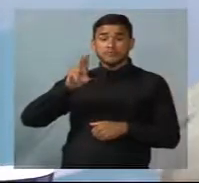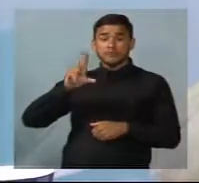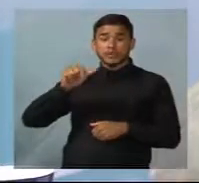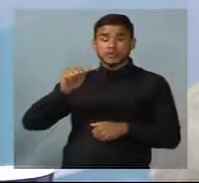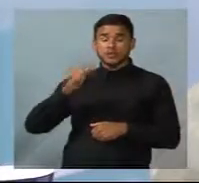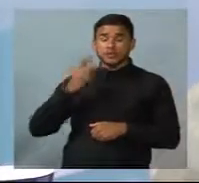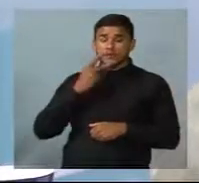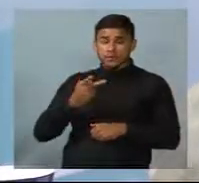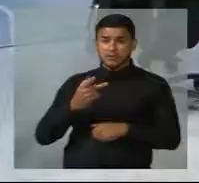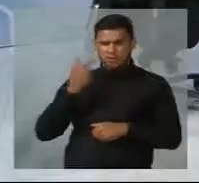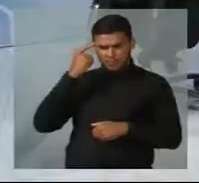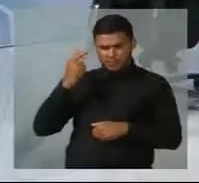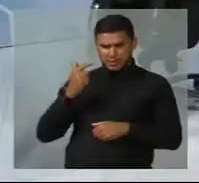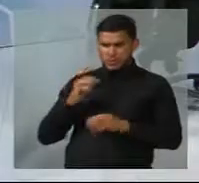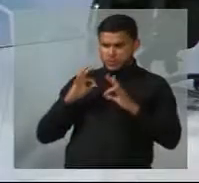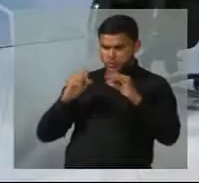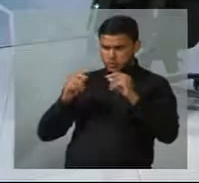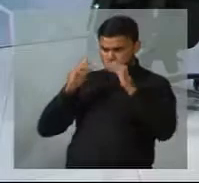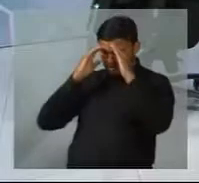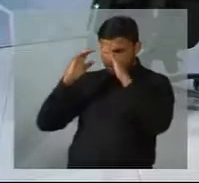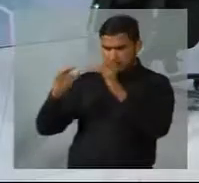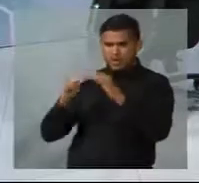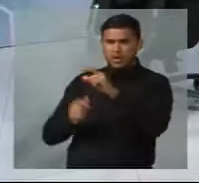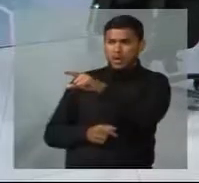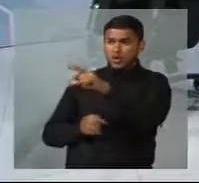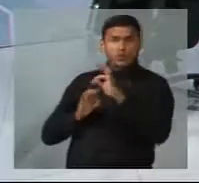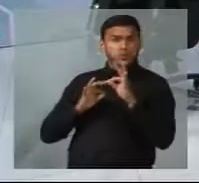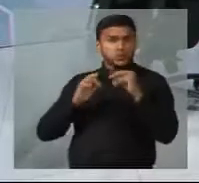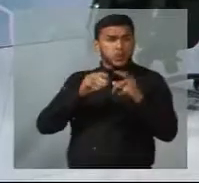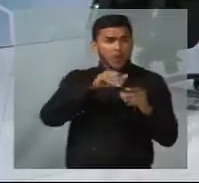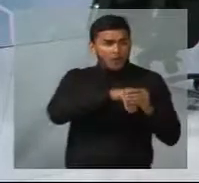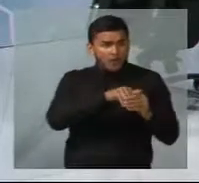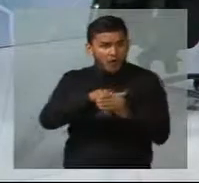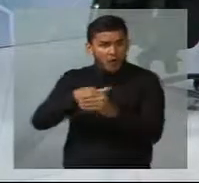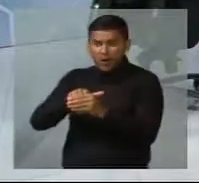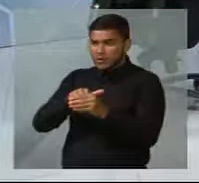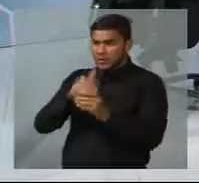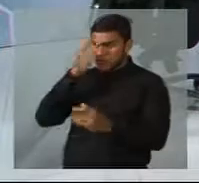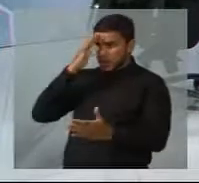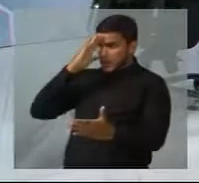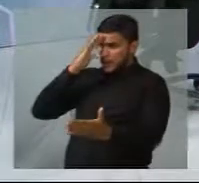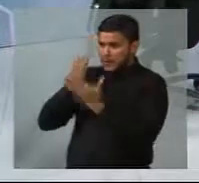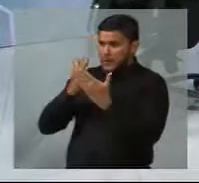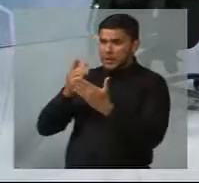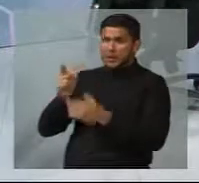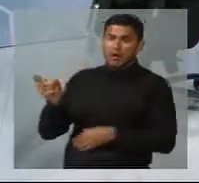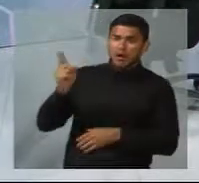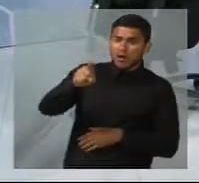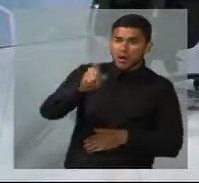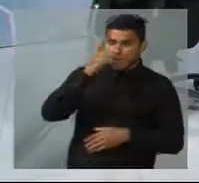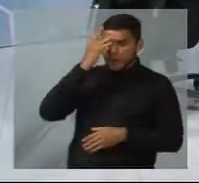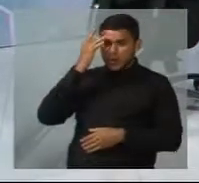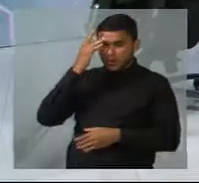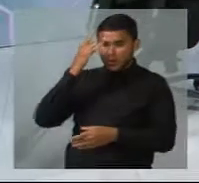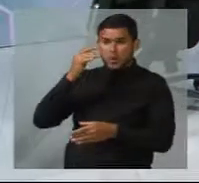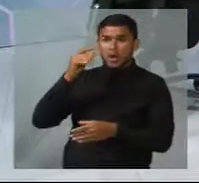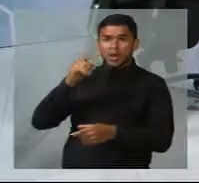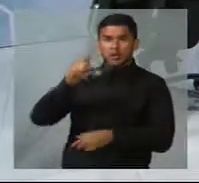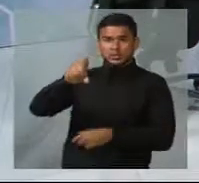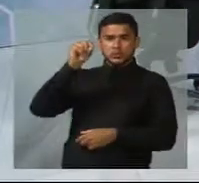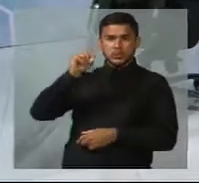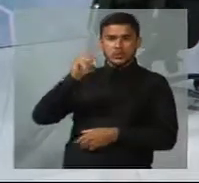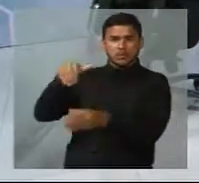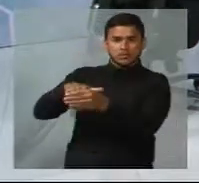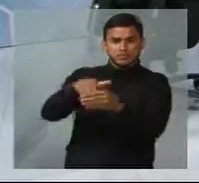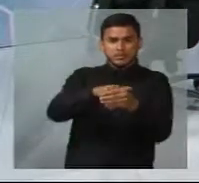porque também isso é difícil, né? Você pensa que transfere todos os votos que você tem para outra pessoa. Prestígio é uma coisa que você só transfere